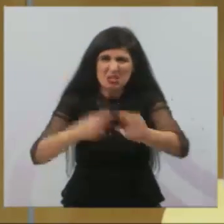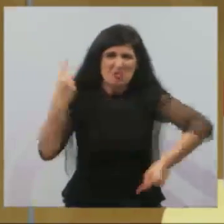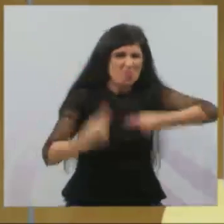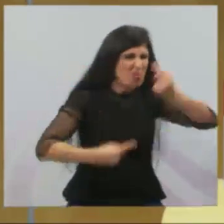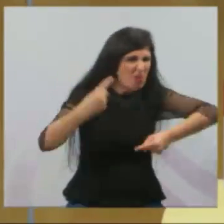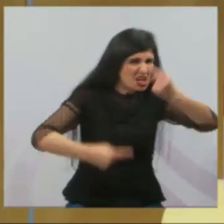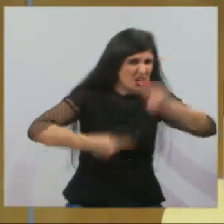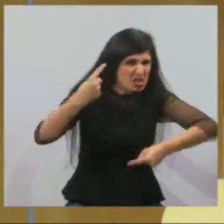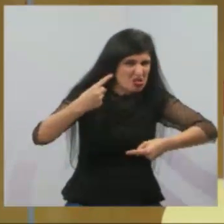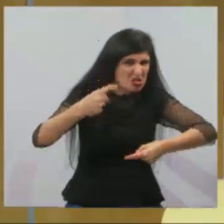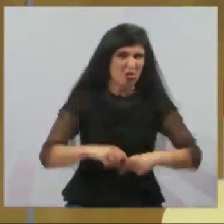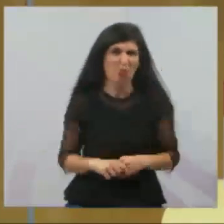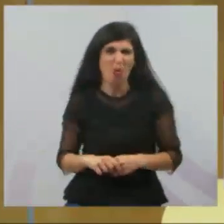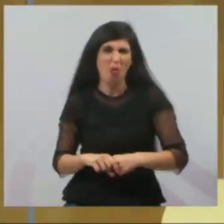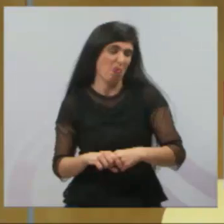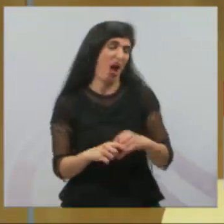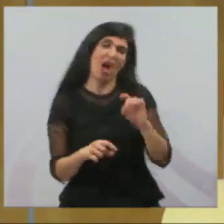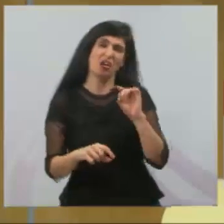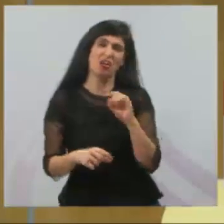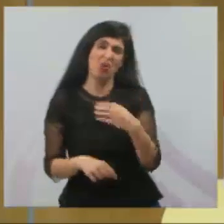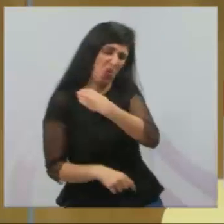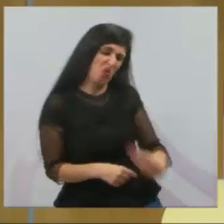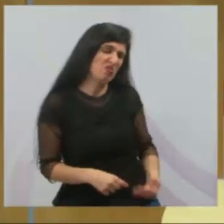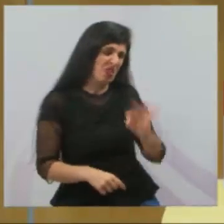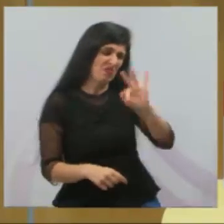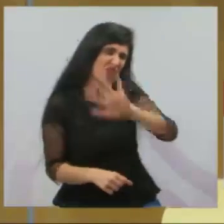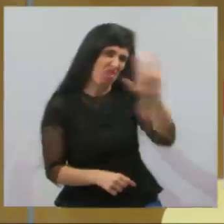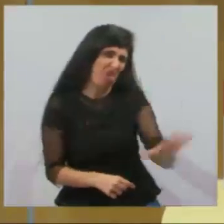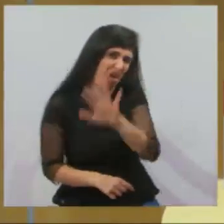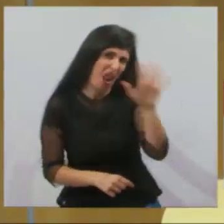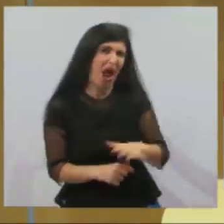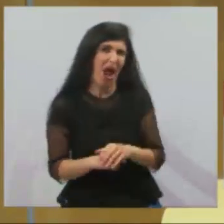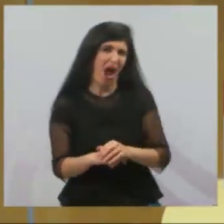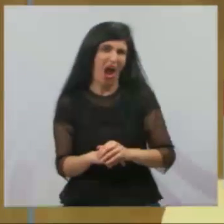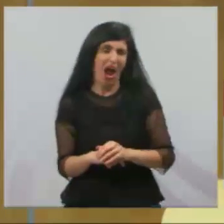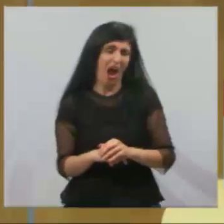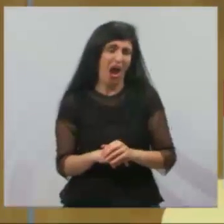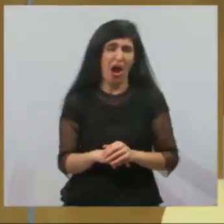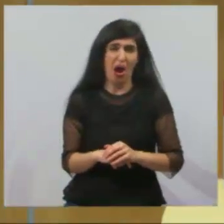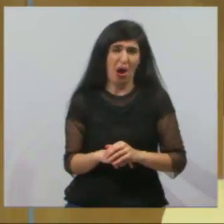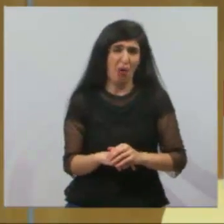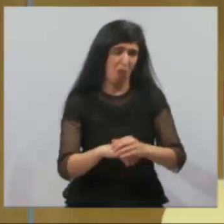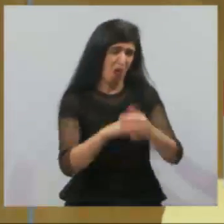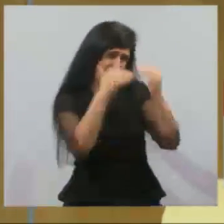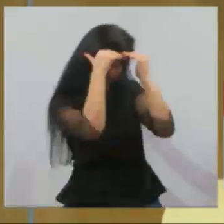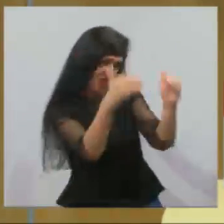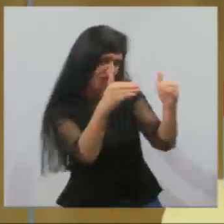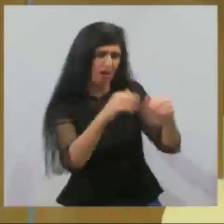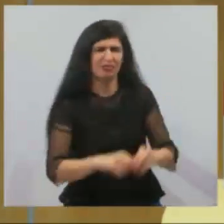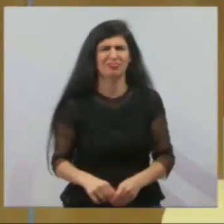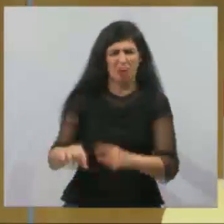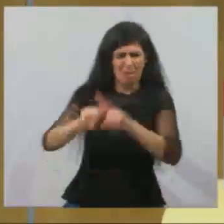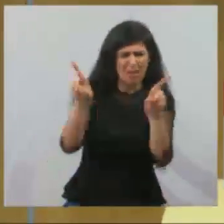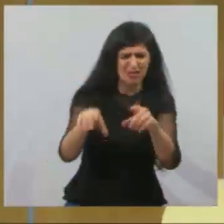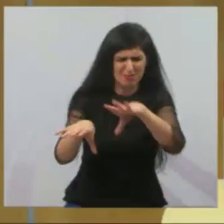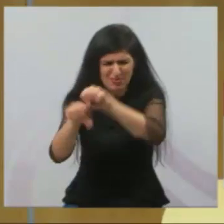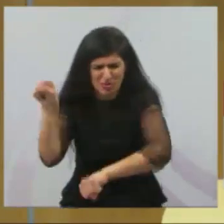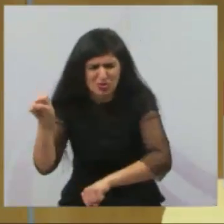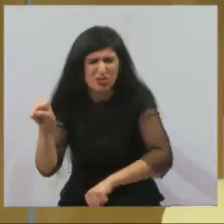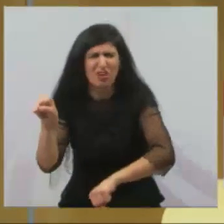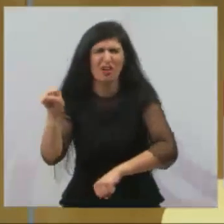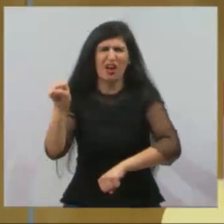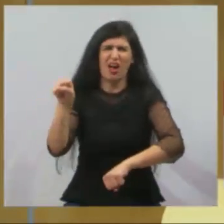para agradar determinada classe e prejudicar os outros mais de 200 mil habitantes da nossa